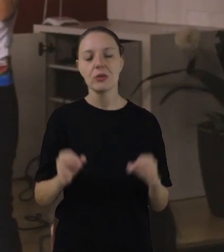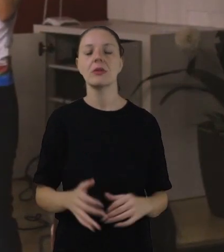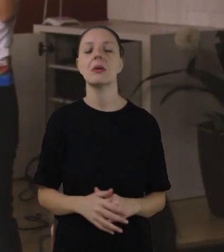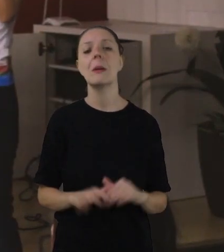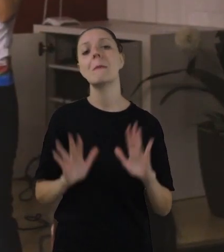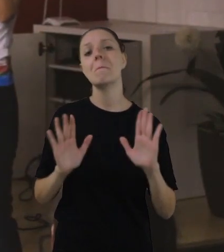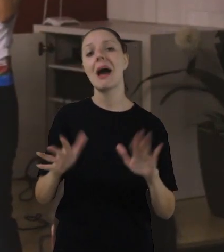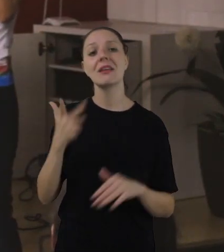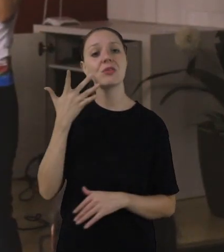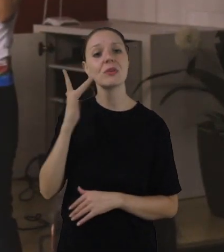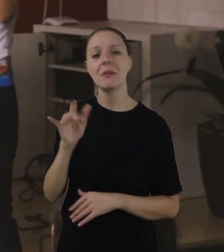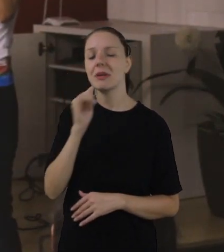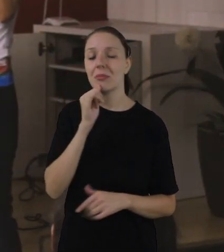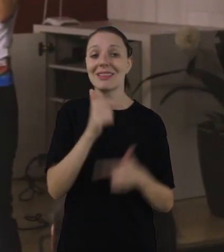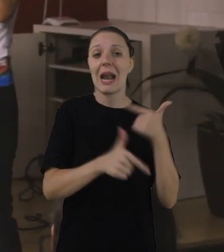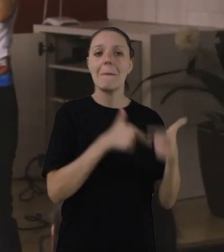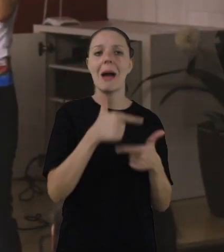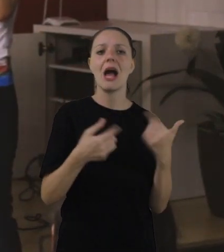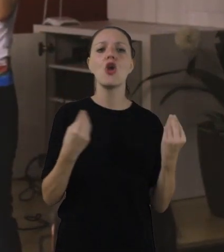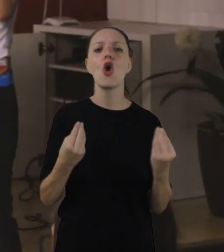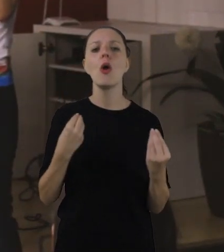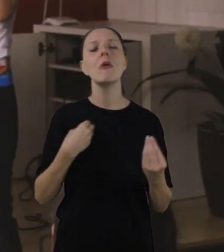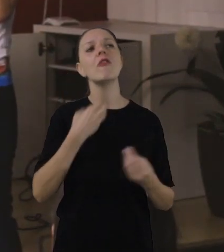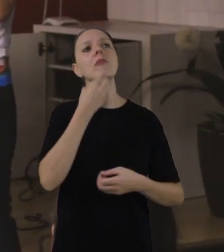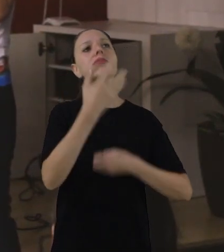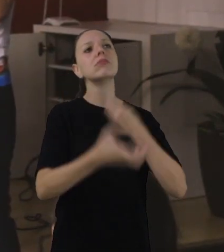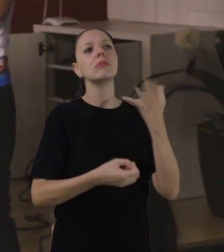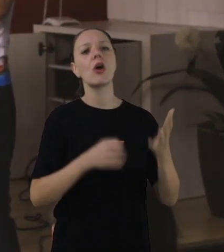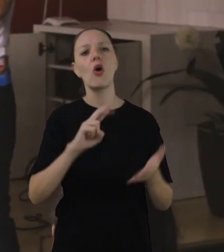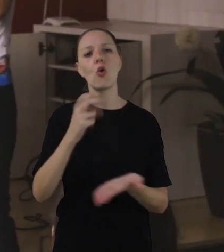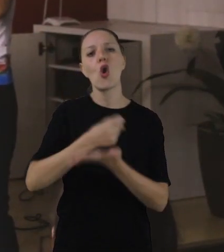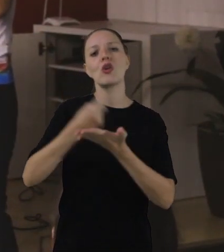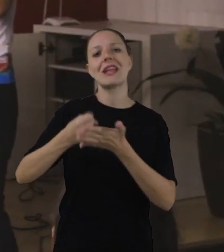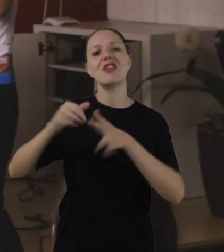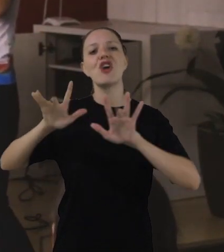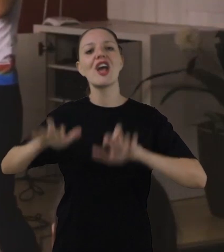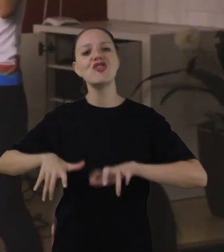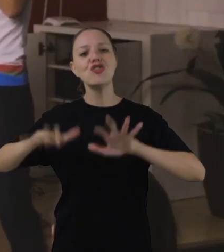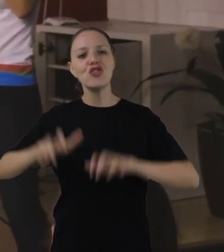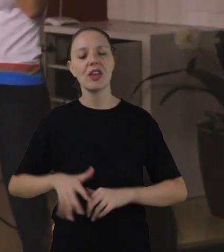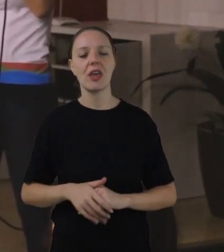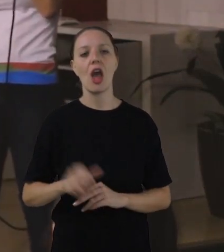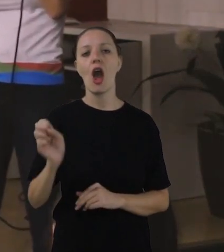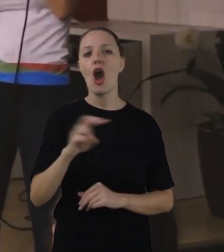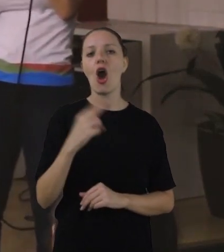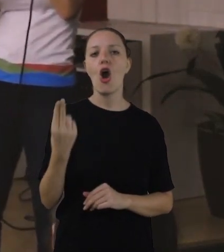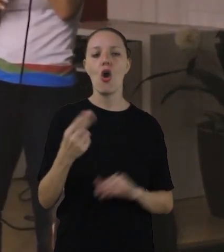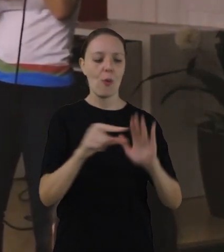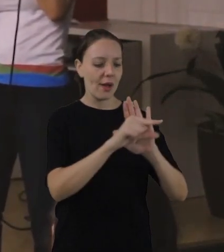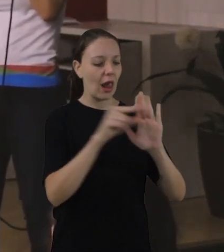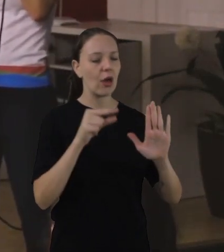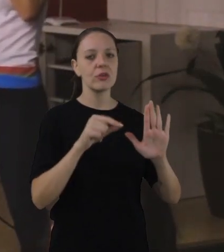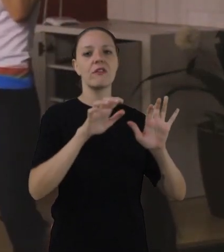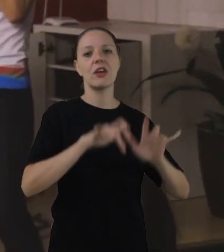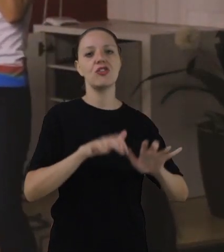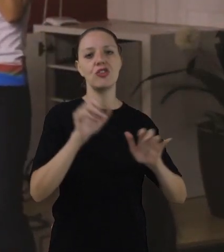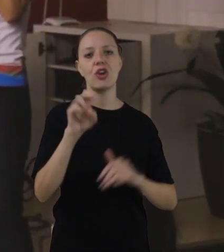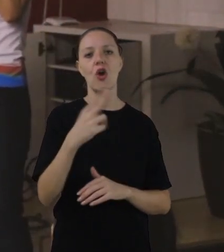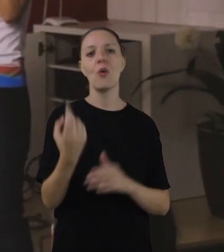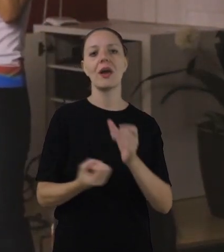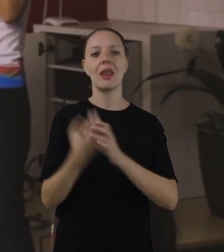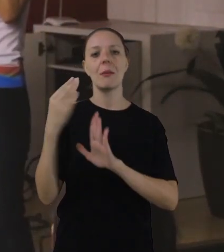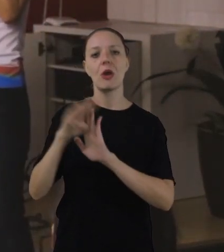gente no próprio trabalho, a maneira como a gente se expressa, redigir um contrato, redigir uma cláusula, fazer um programa, a gente precisa